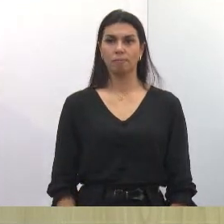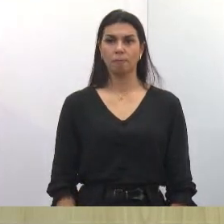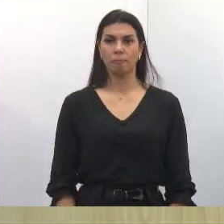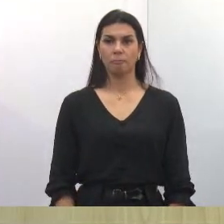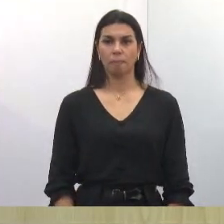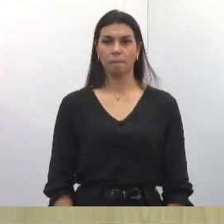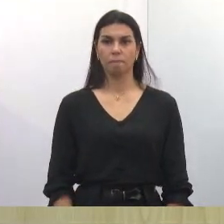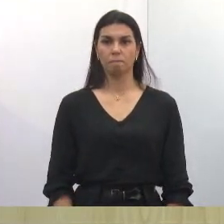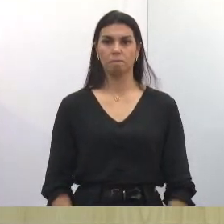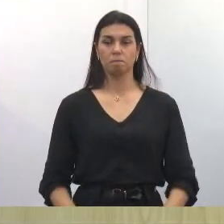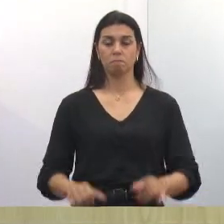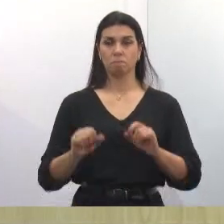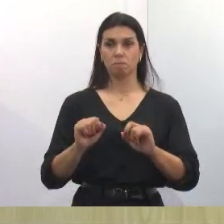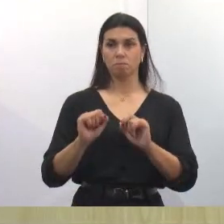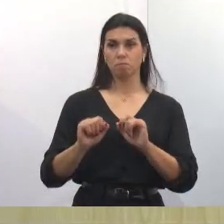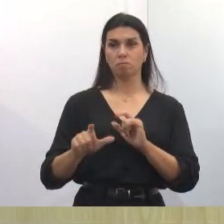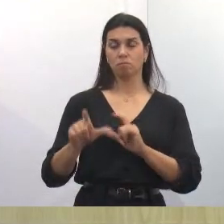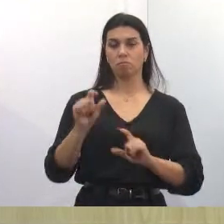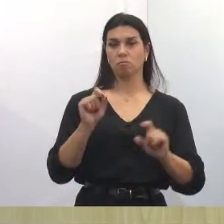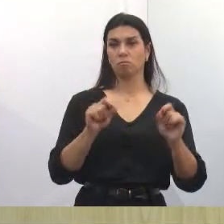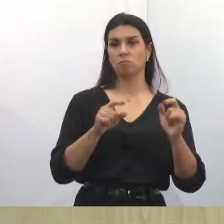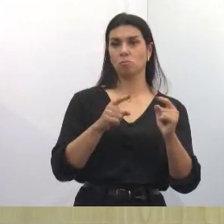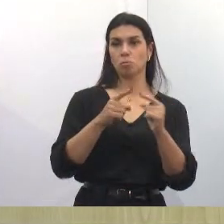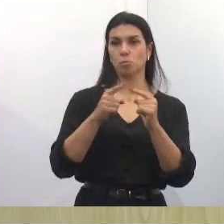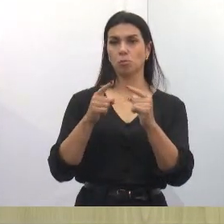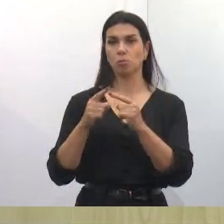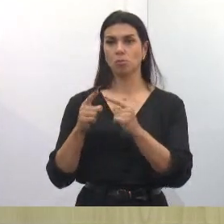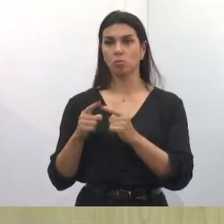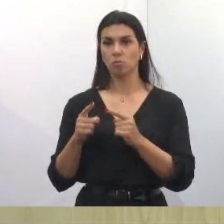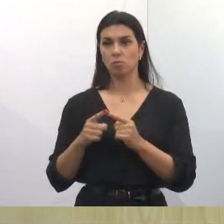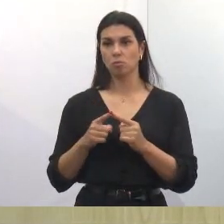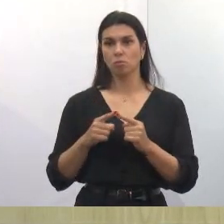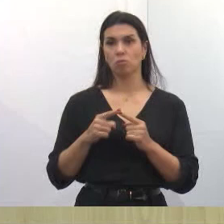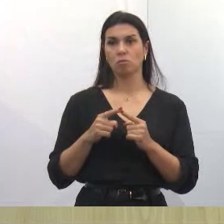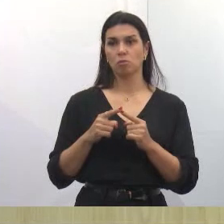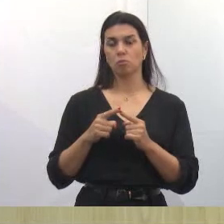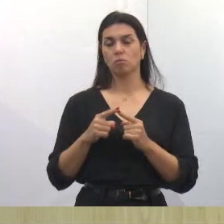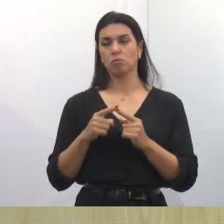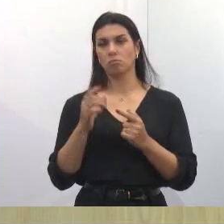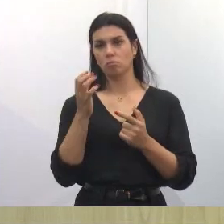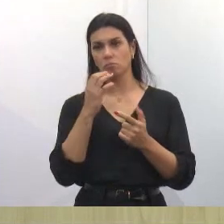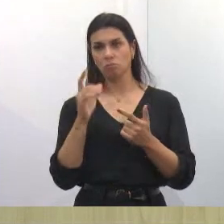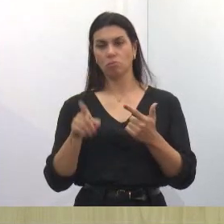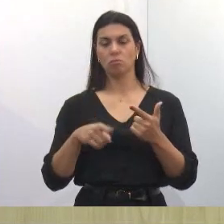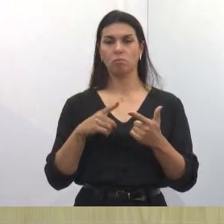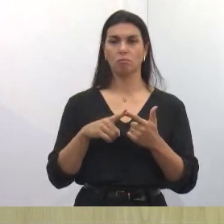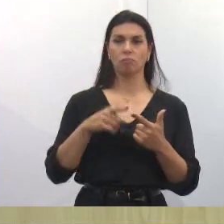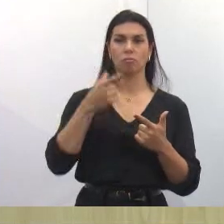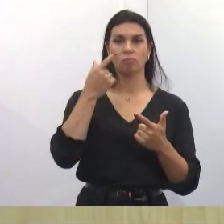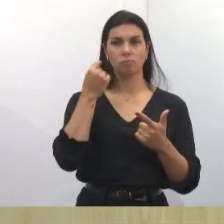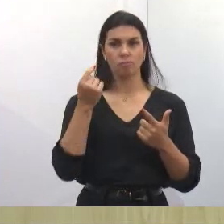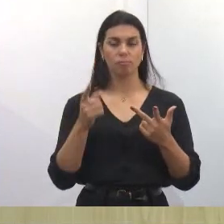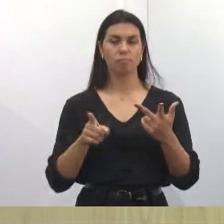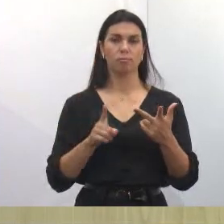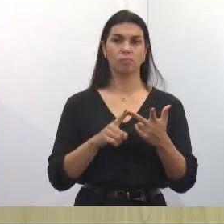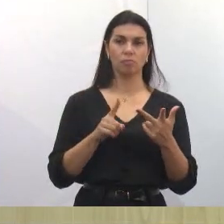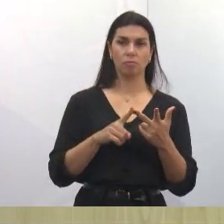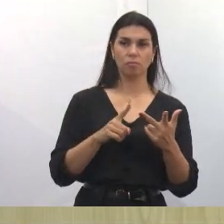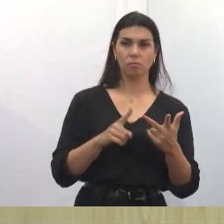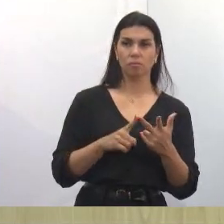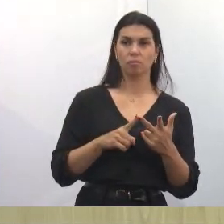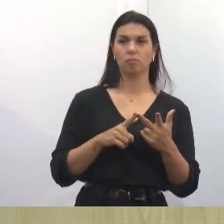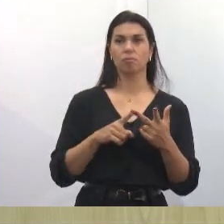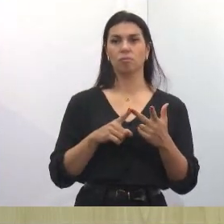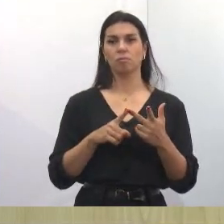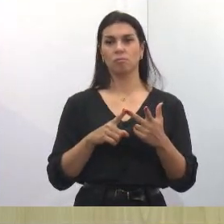que poderiam escolher o tipo canina, felina, filhote, adulto,